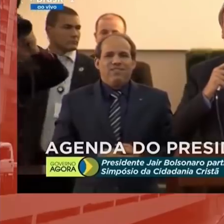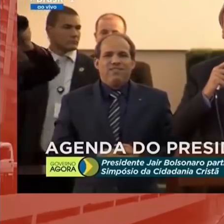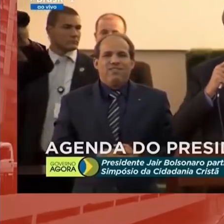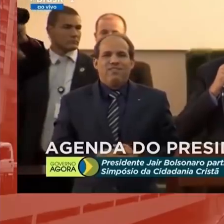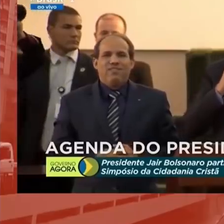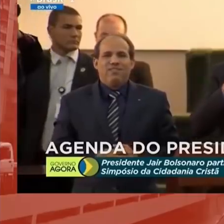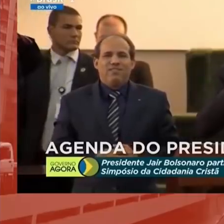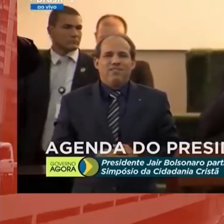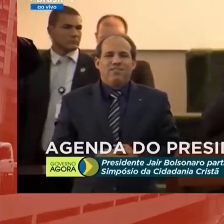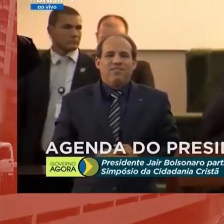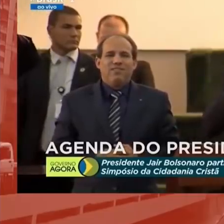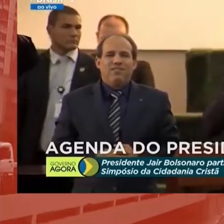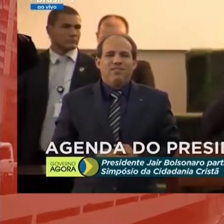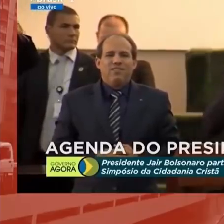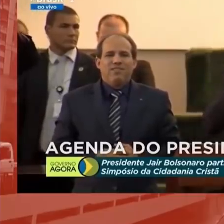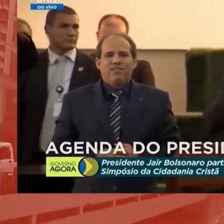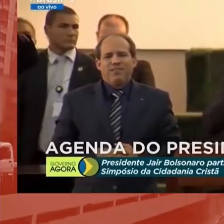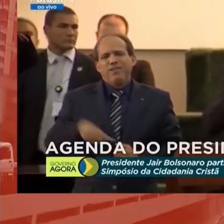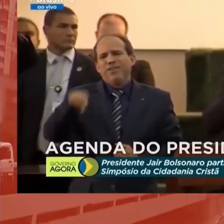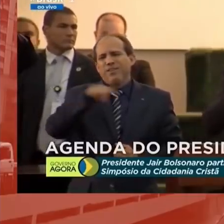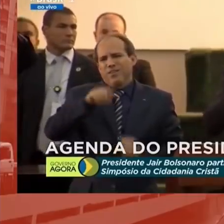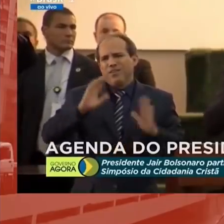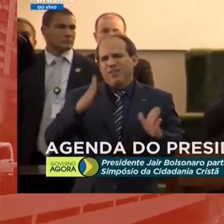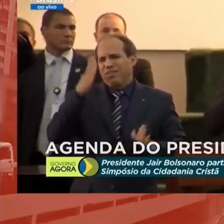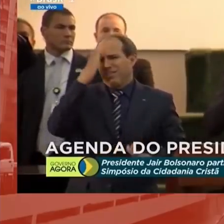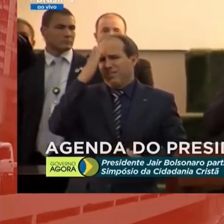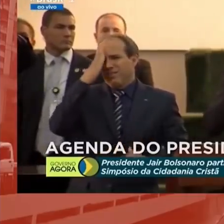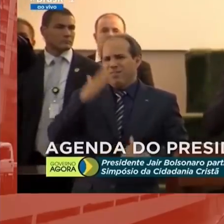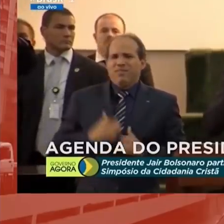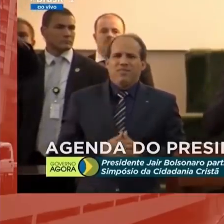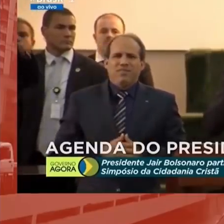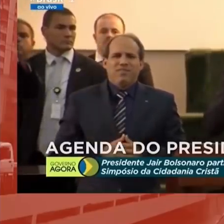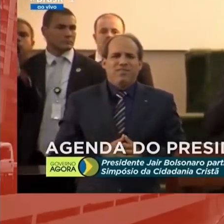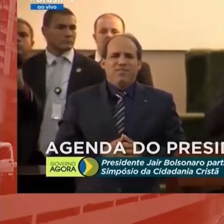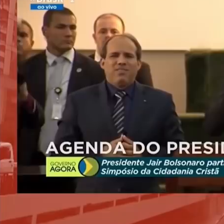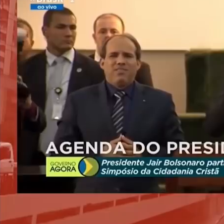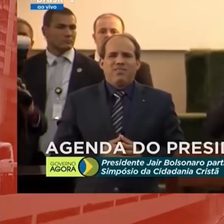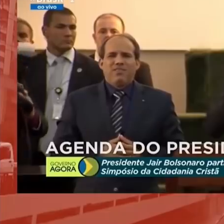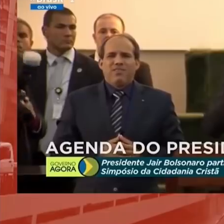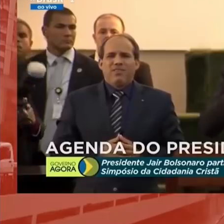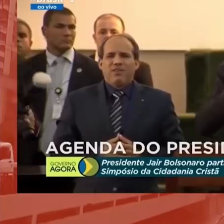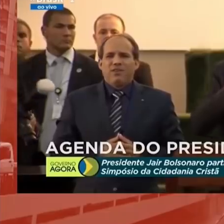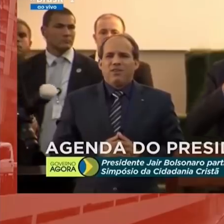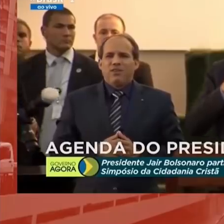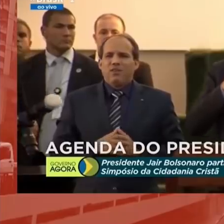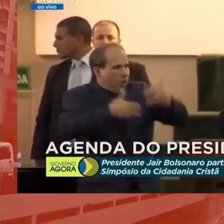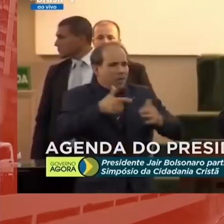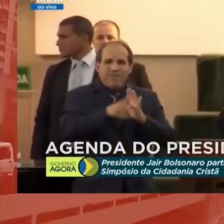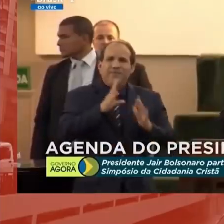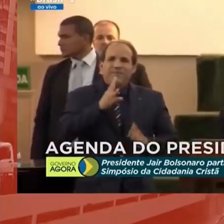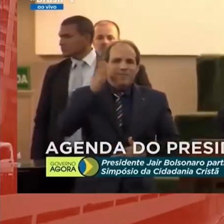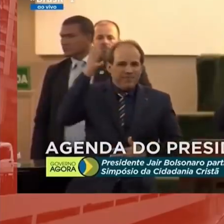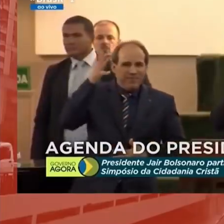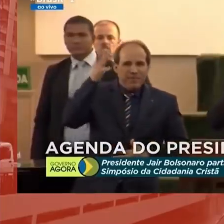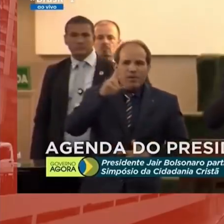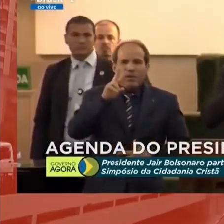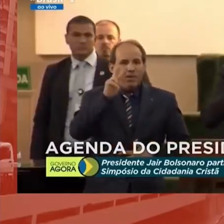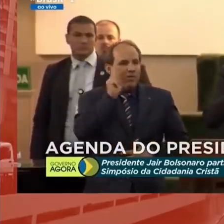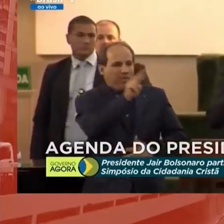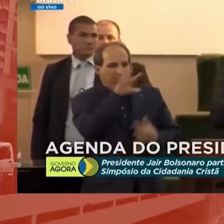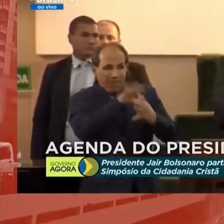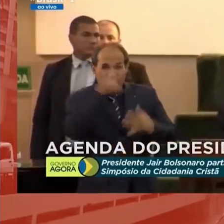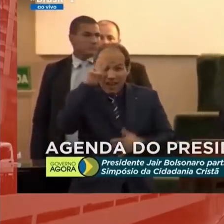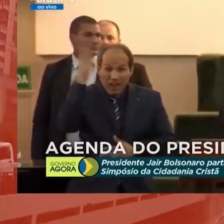terra de ninguém que é hoje, onde todo mundo ataca todo mundo, as coisas mais absurdas são propagadas, as